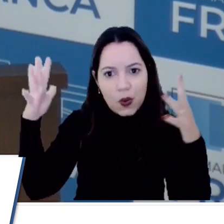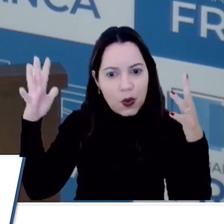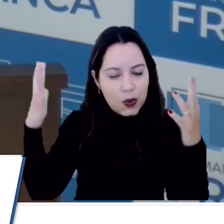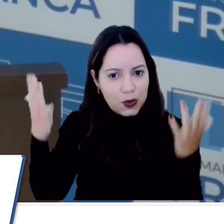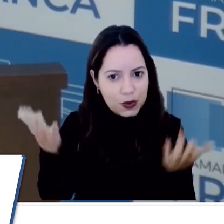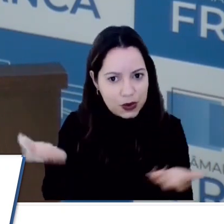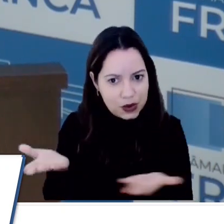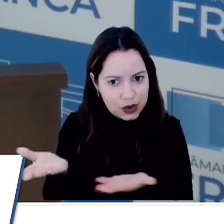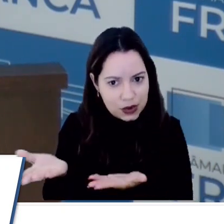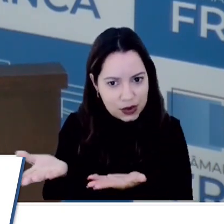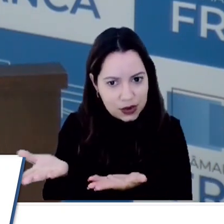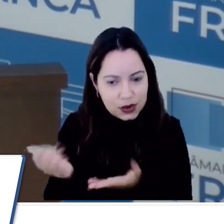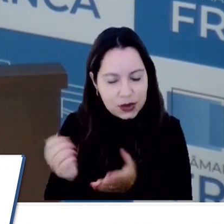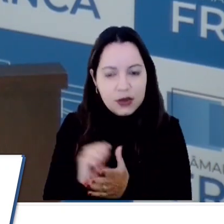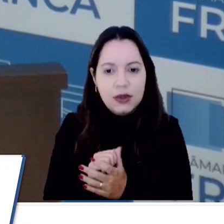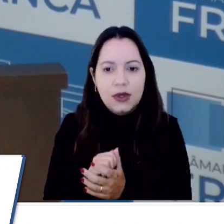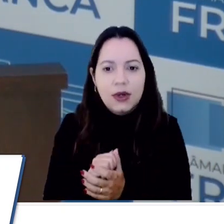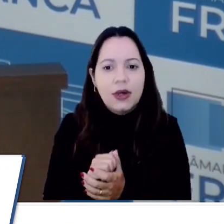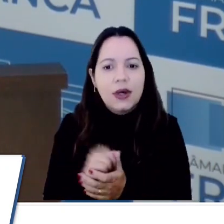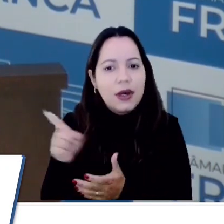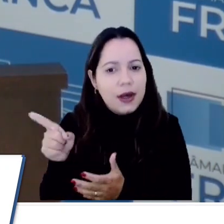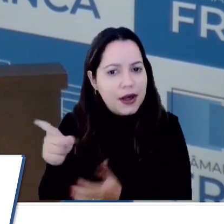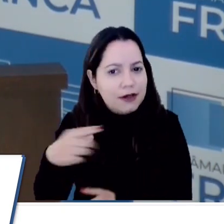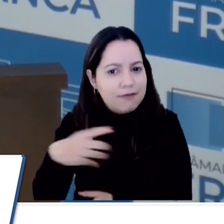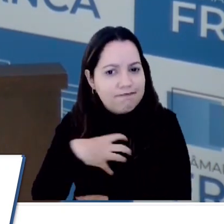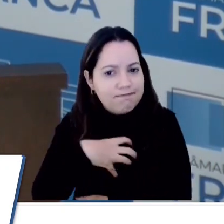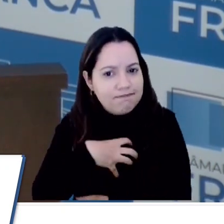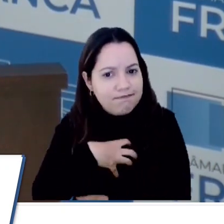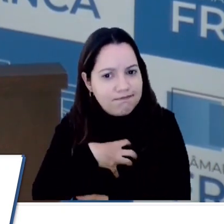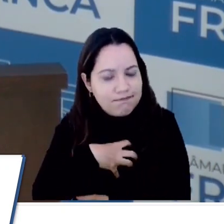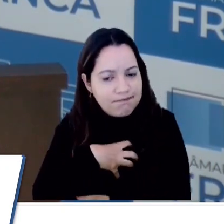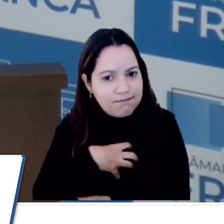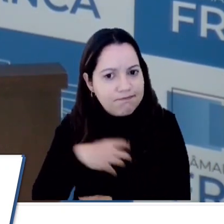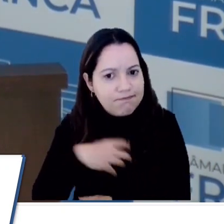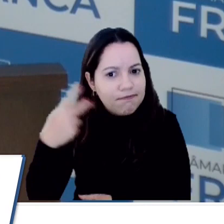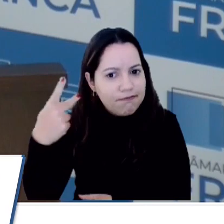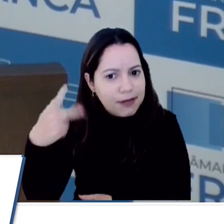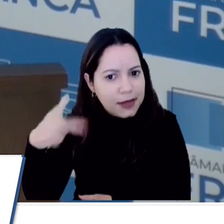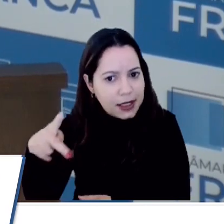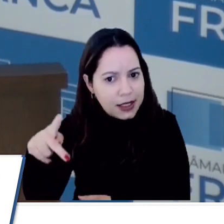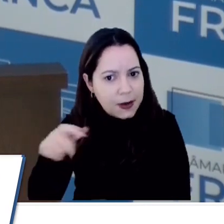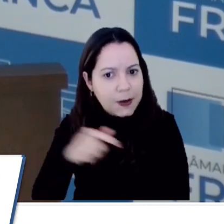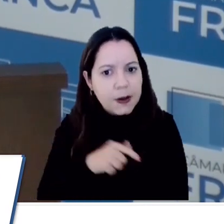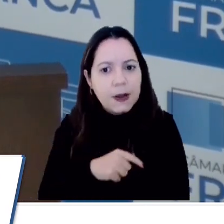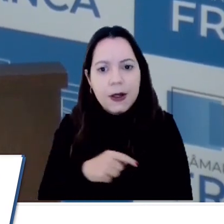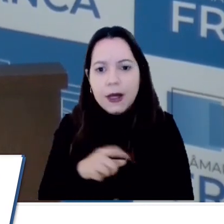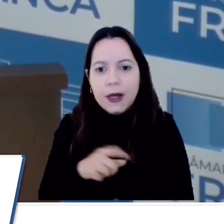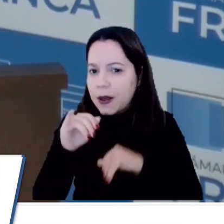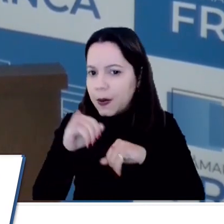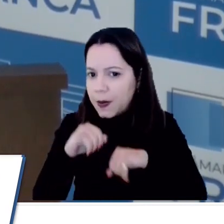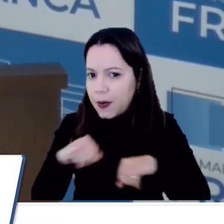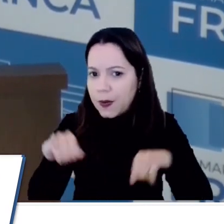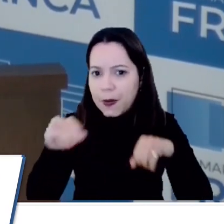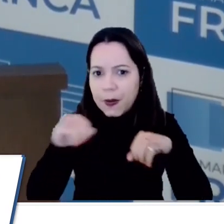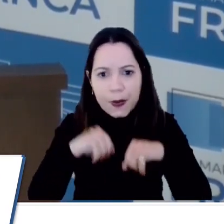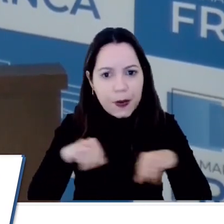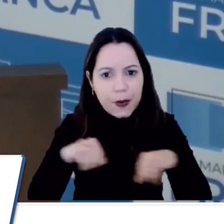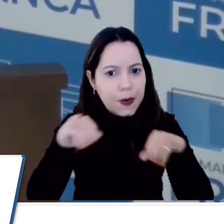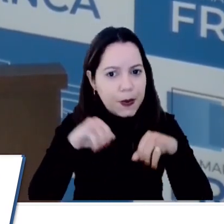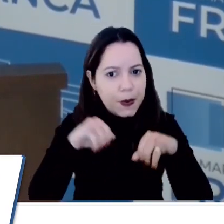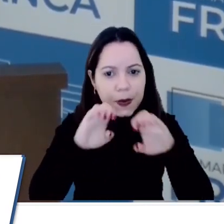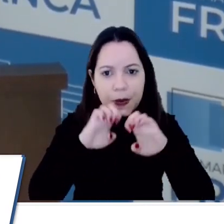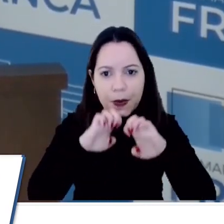que só no jeito dela se comportar, se portar, ela evangelizava, né?